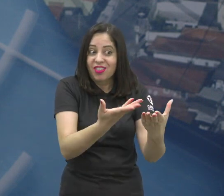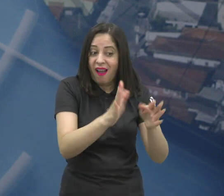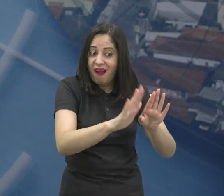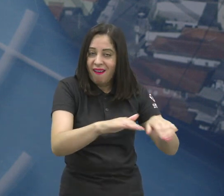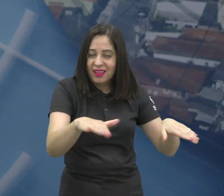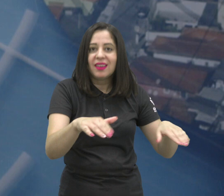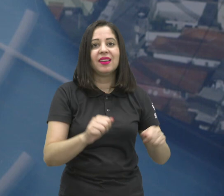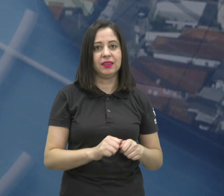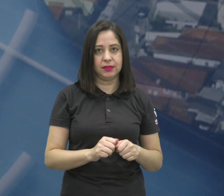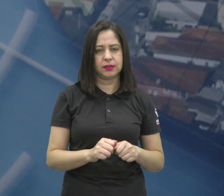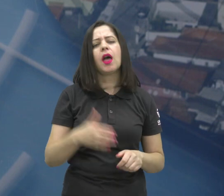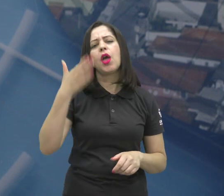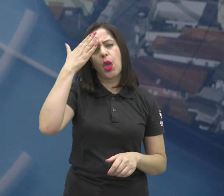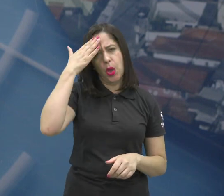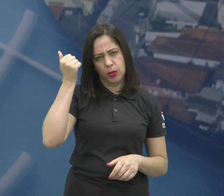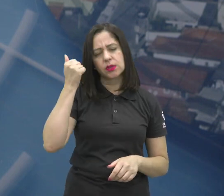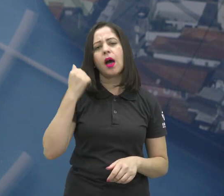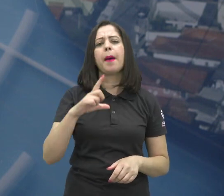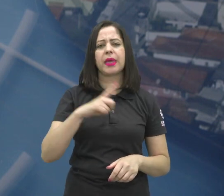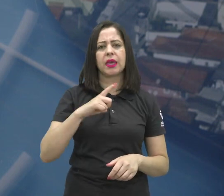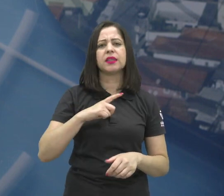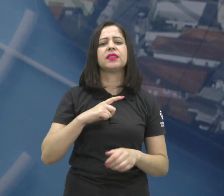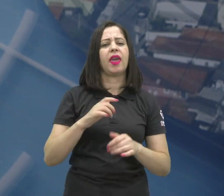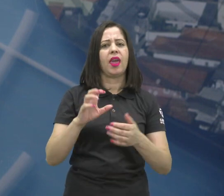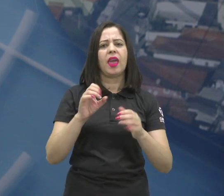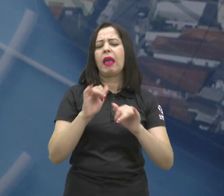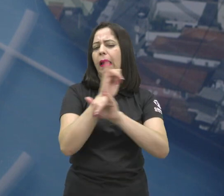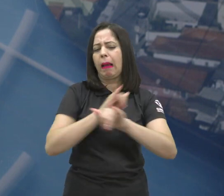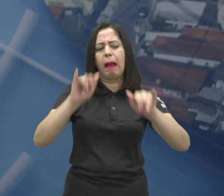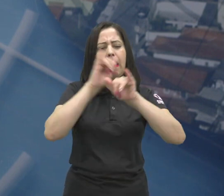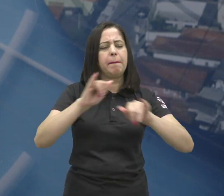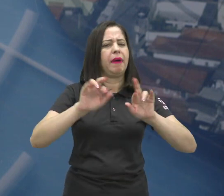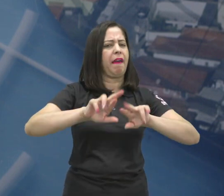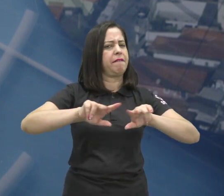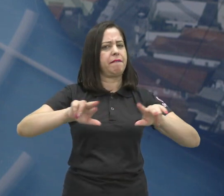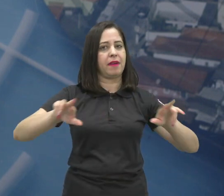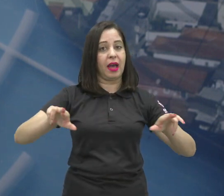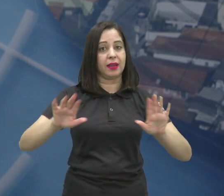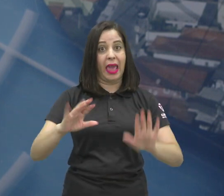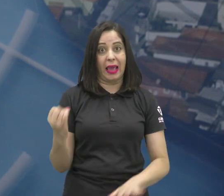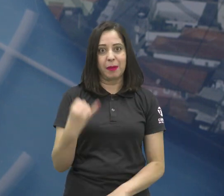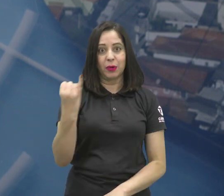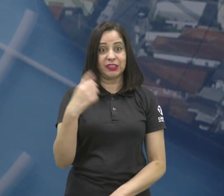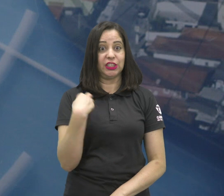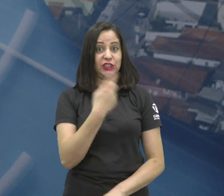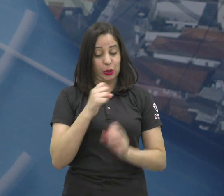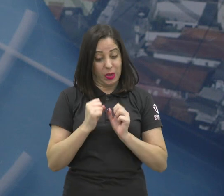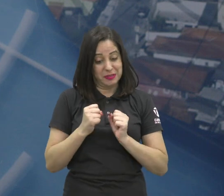instituições também, né? A gente sabe que tem várias campanhas por aí, é muito importante que a gente se empenhe,